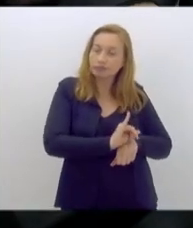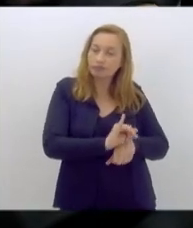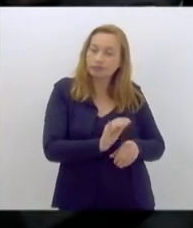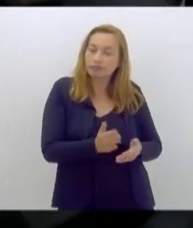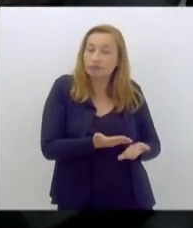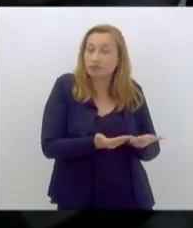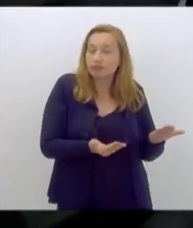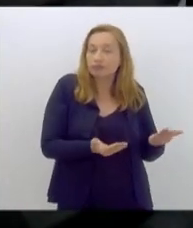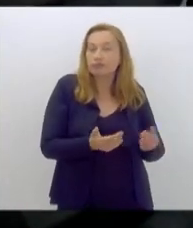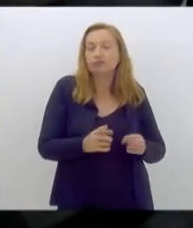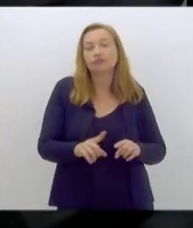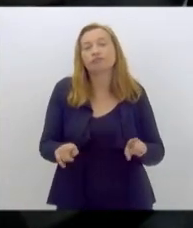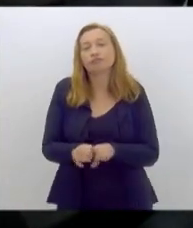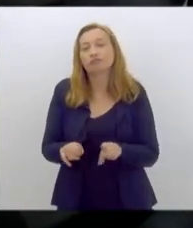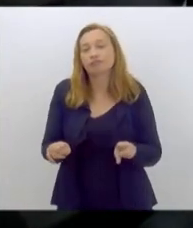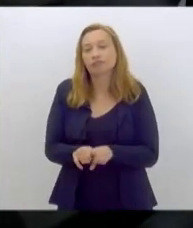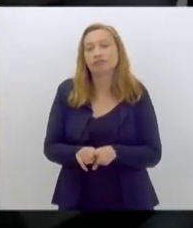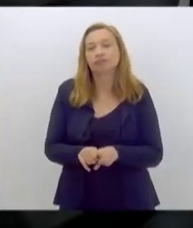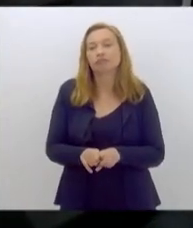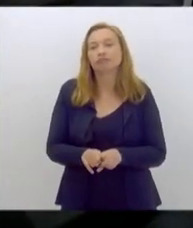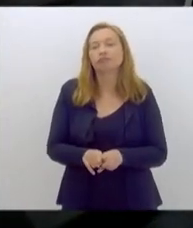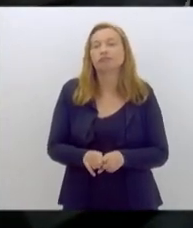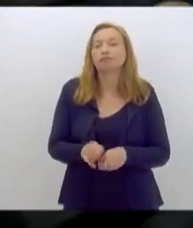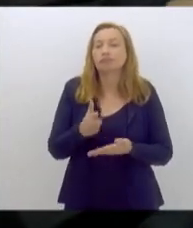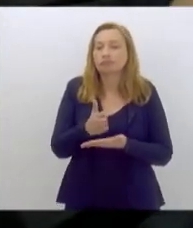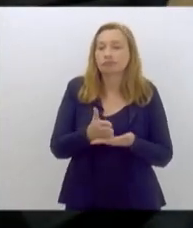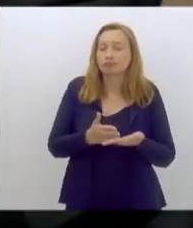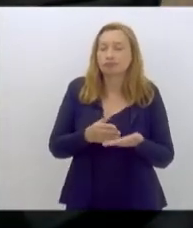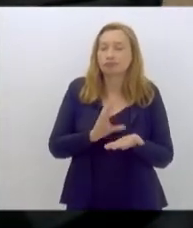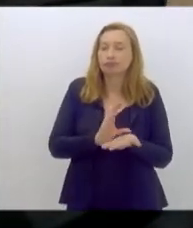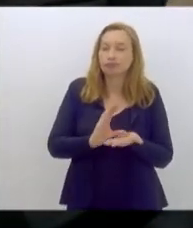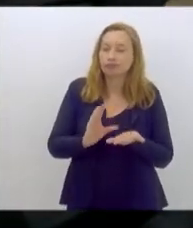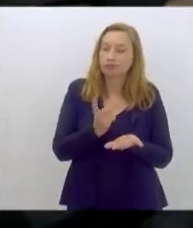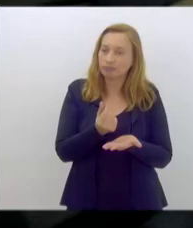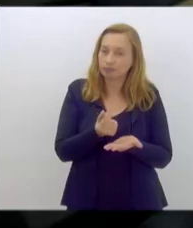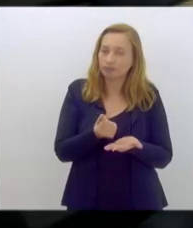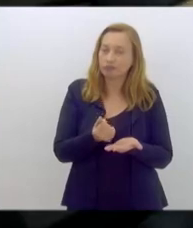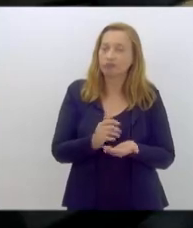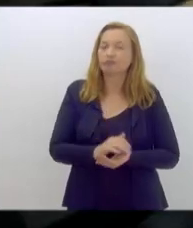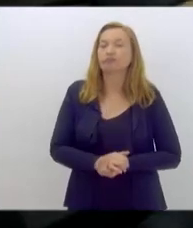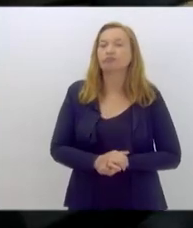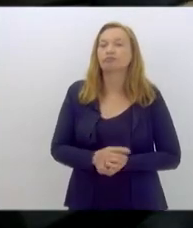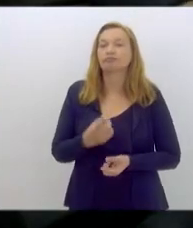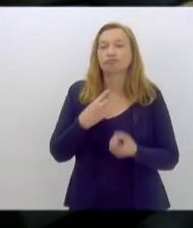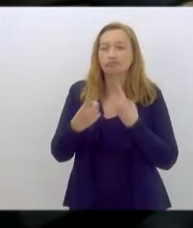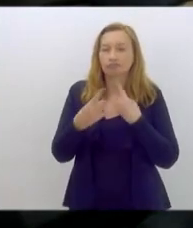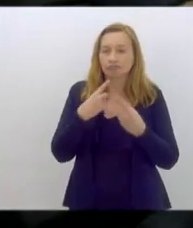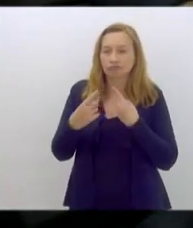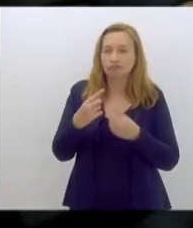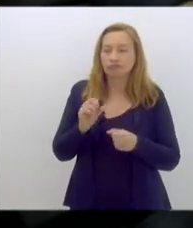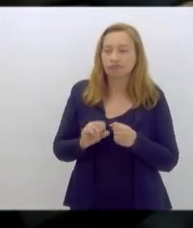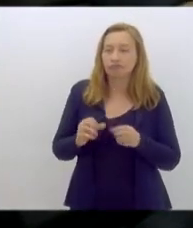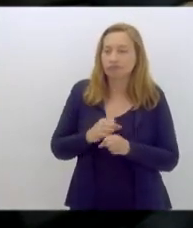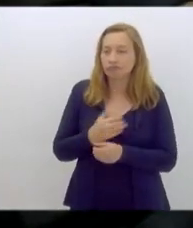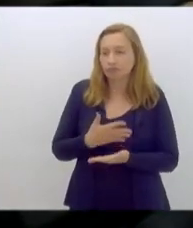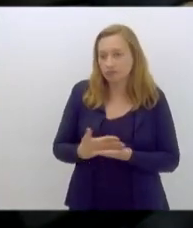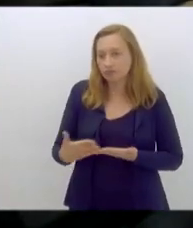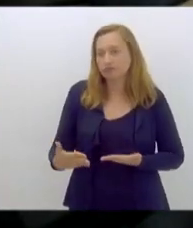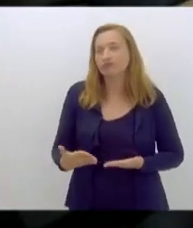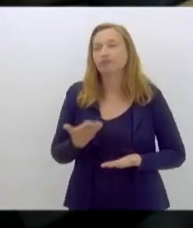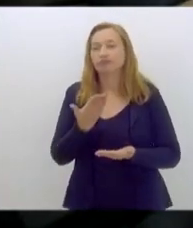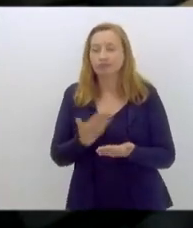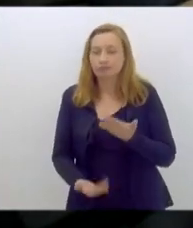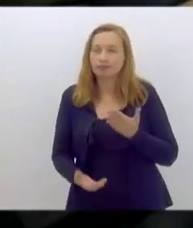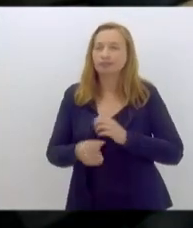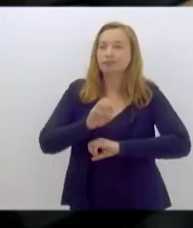Além disso boa parte dos nossos recursos quando a gente ia essa discussão que foi feita desde o início a